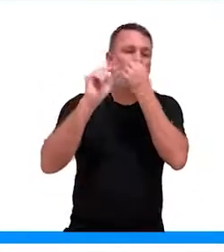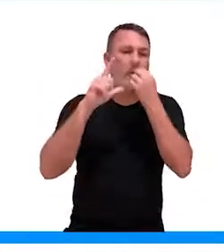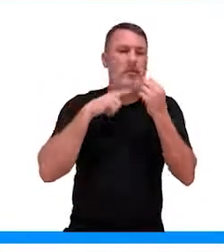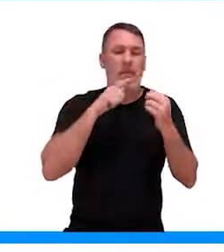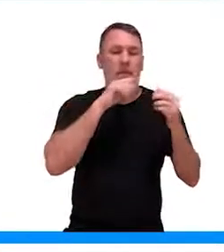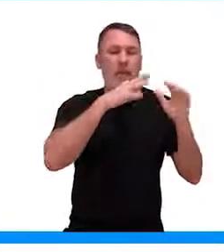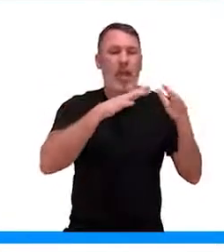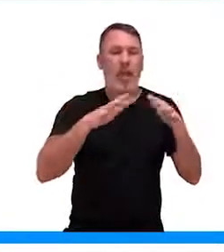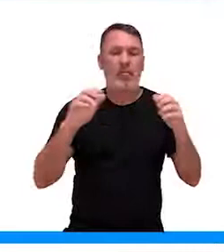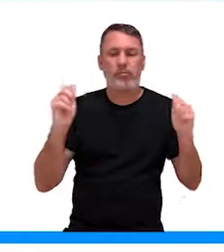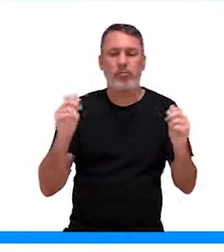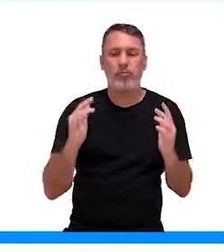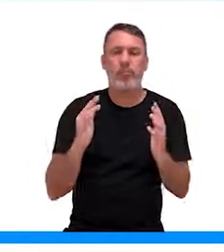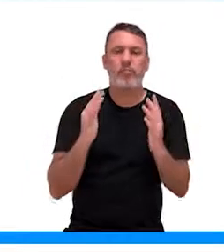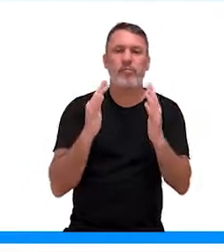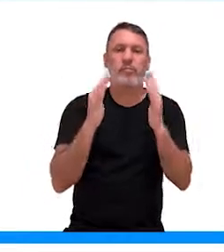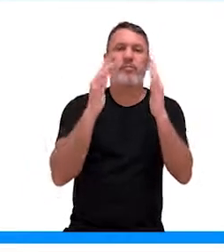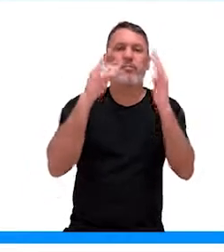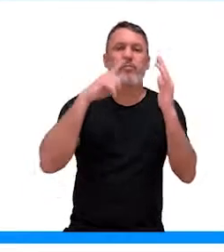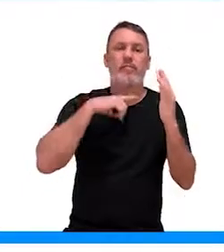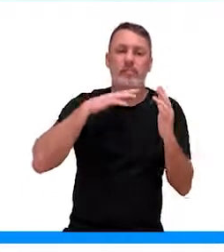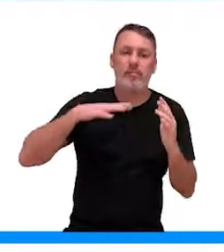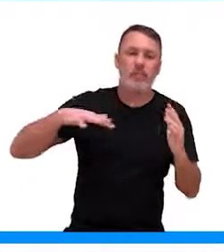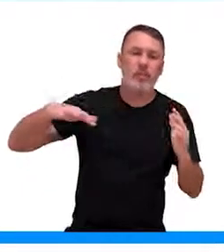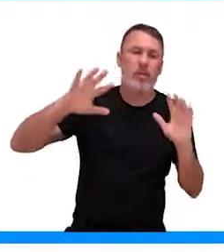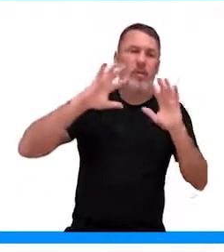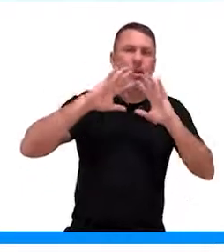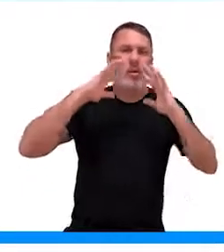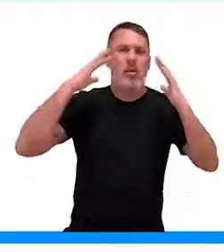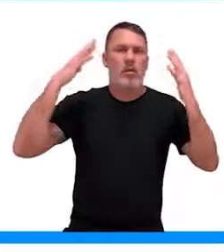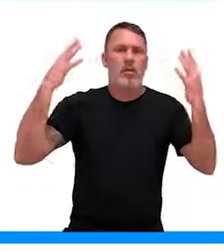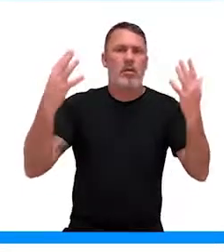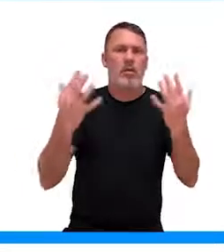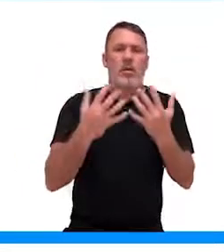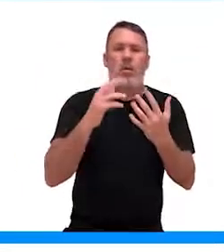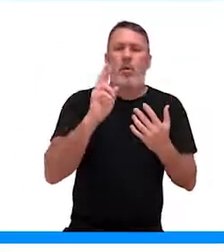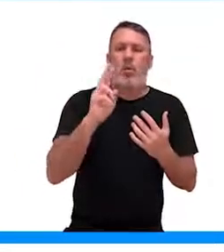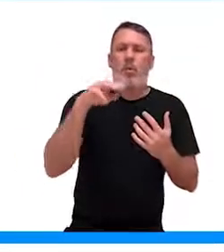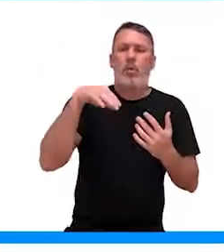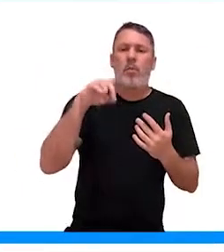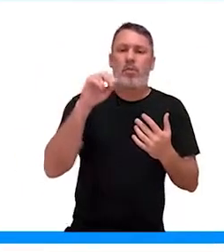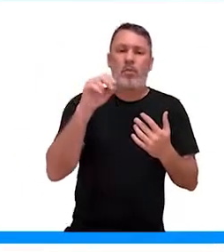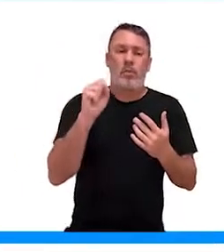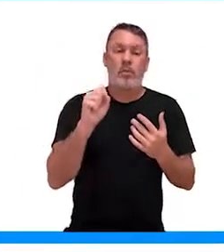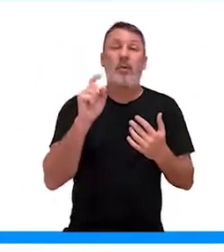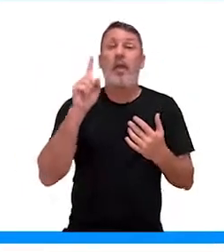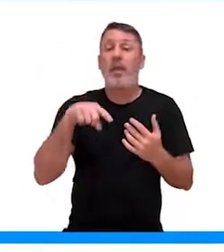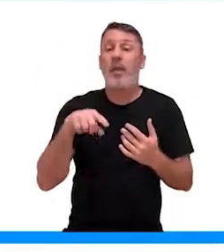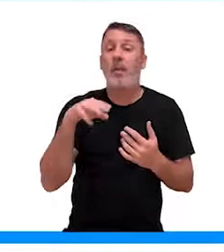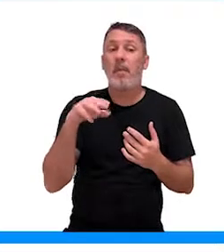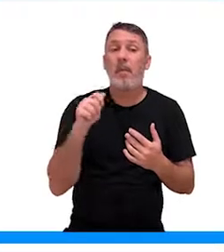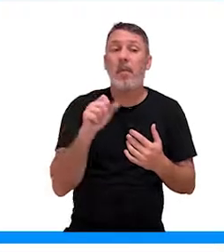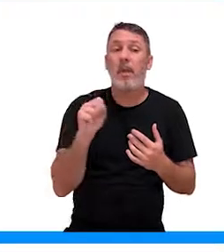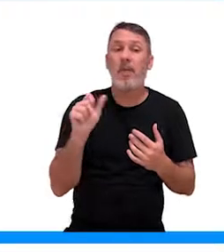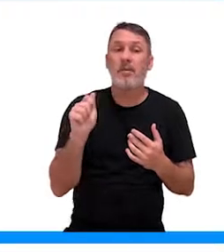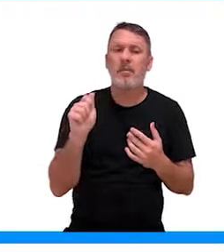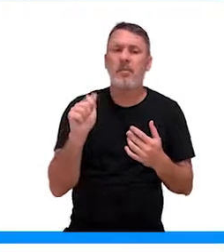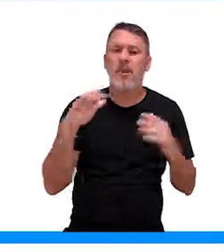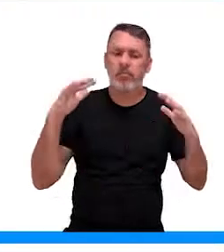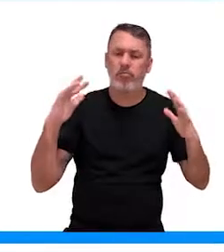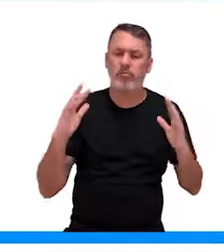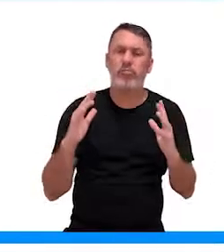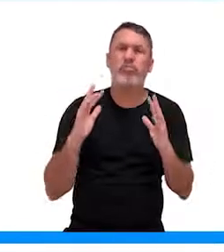a configuração, a formação de massas atmosféricas úmidas. Claro que essas massas, elas